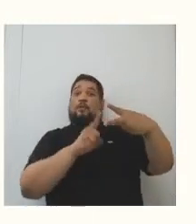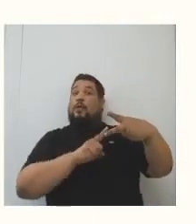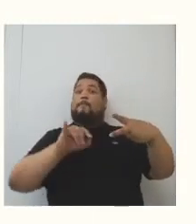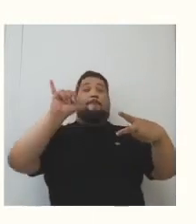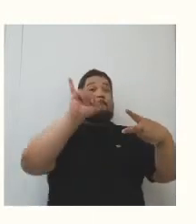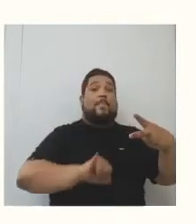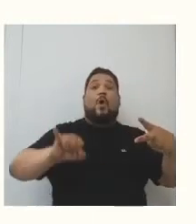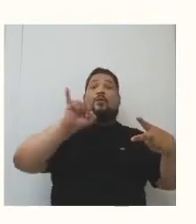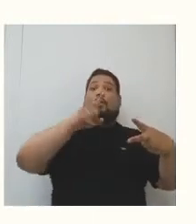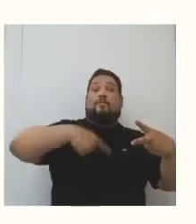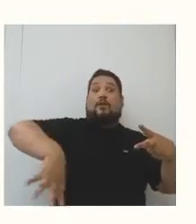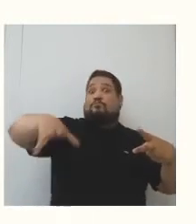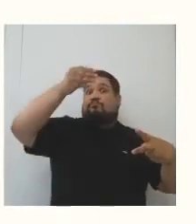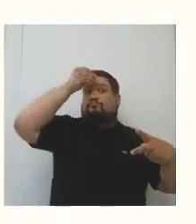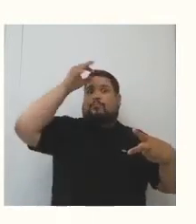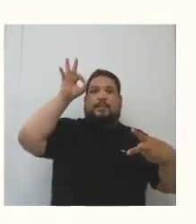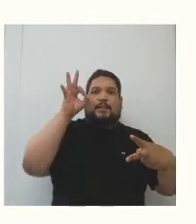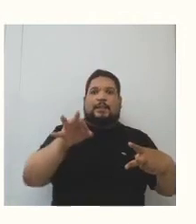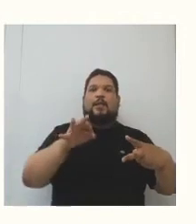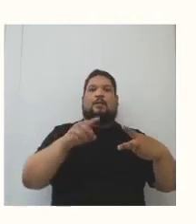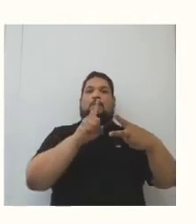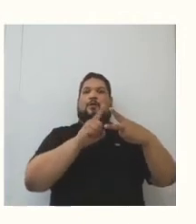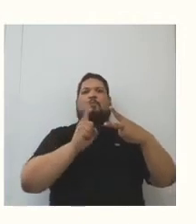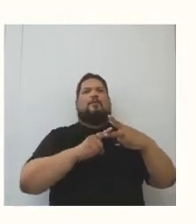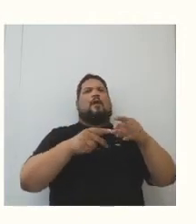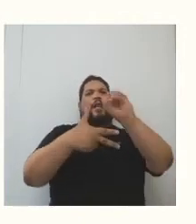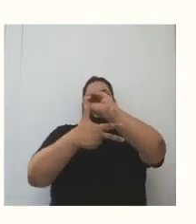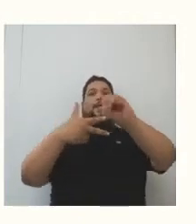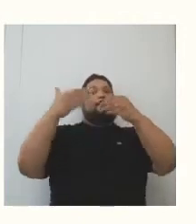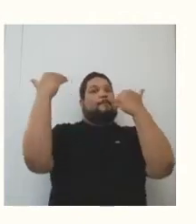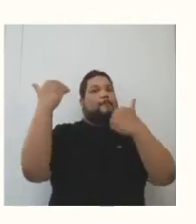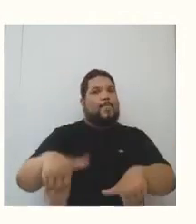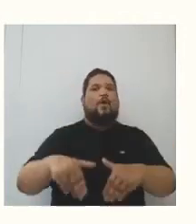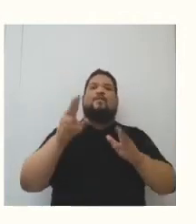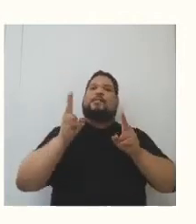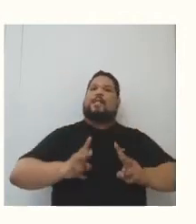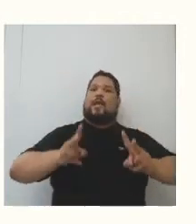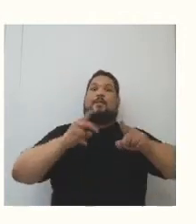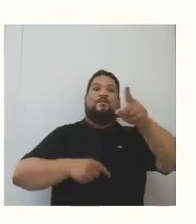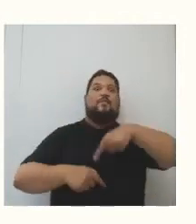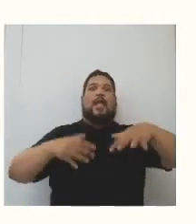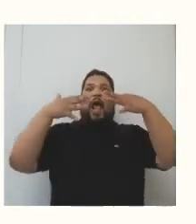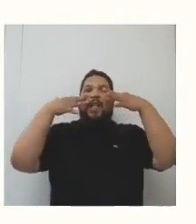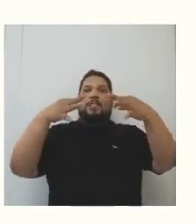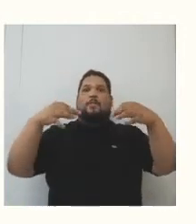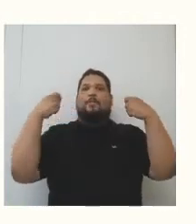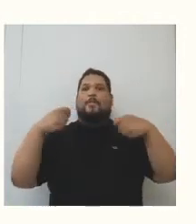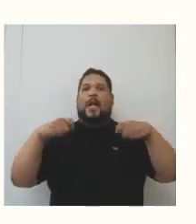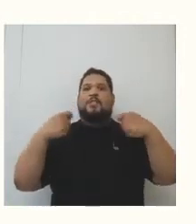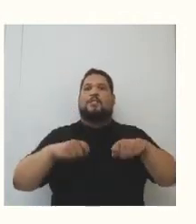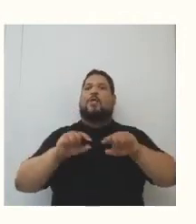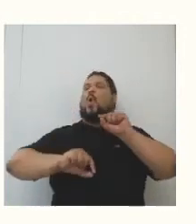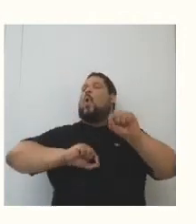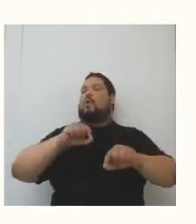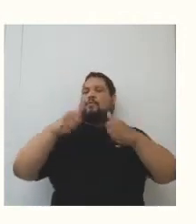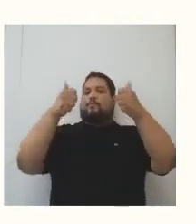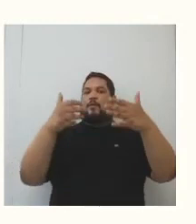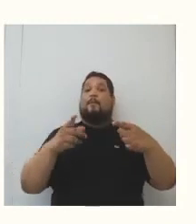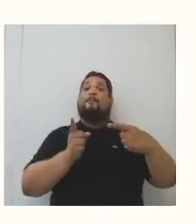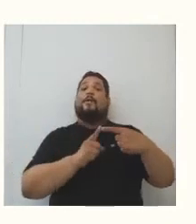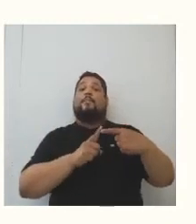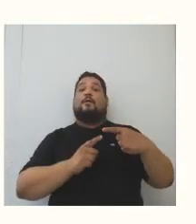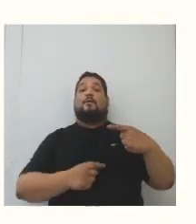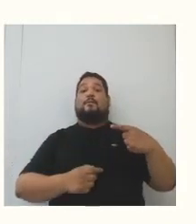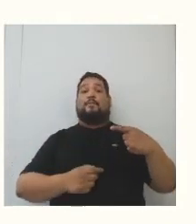você tem que guardar de verdade, tá certo? Isso é cobrado numa prova do Enem, você tem que estar atento. E por quê? Vamos lá, qual é a primeira